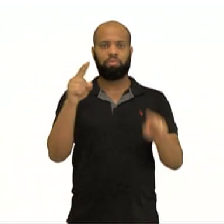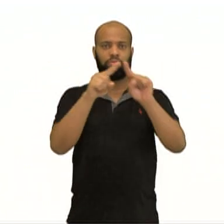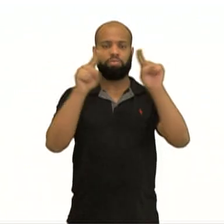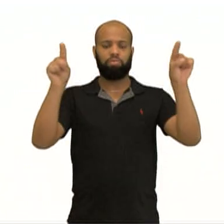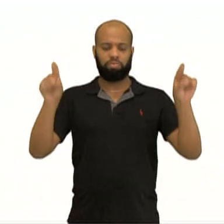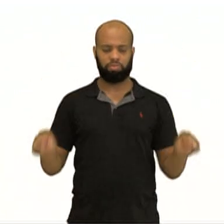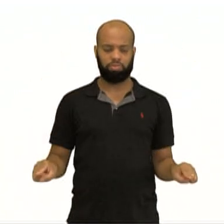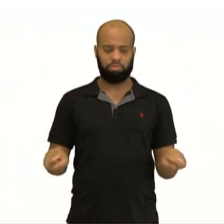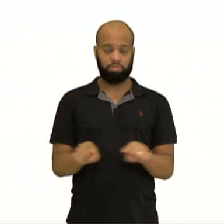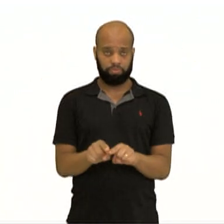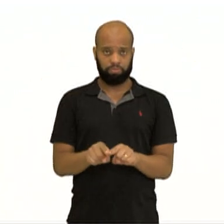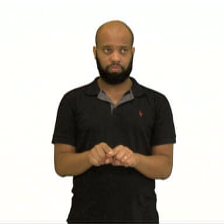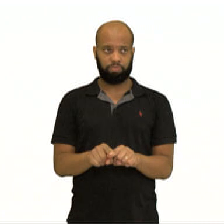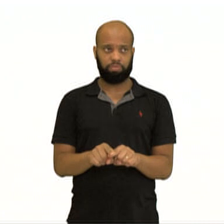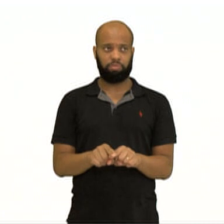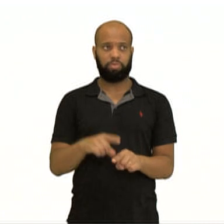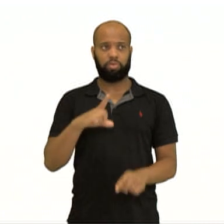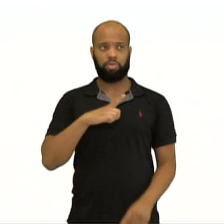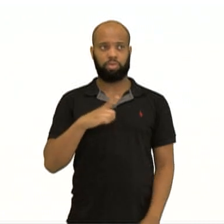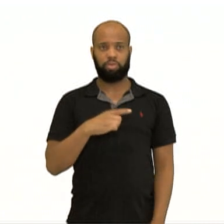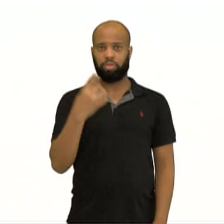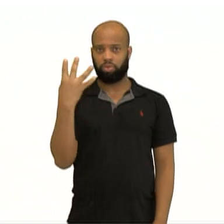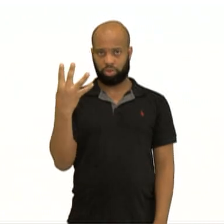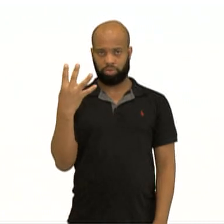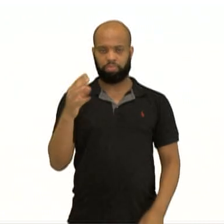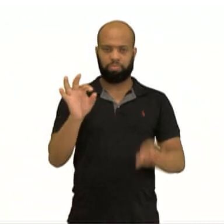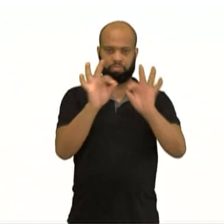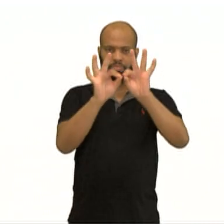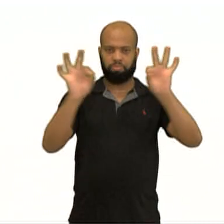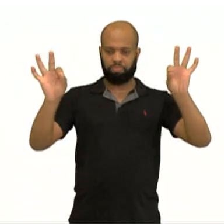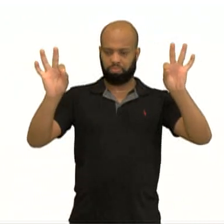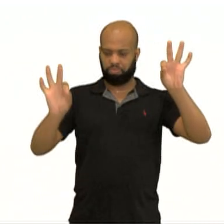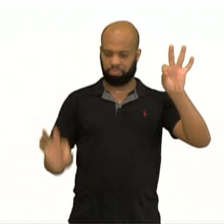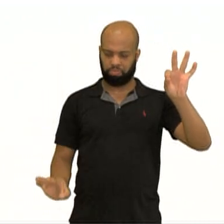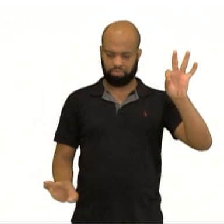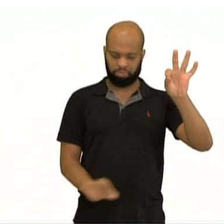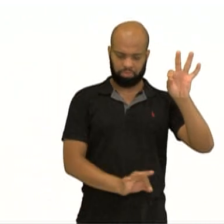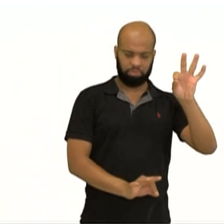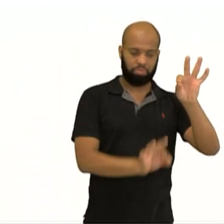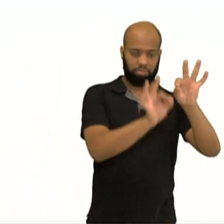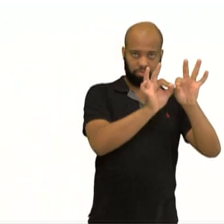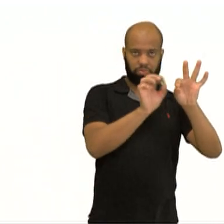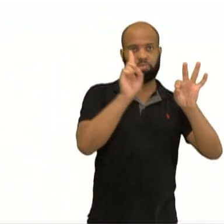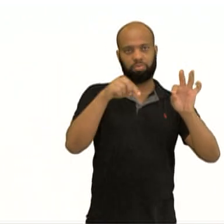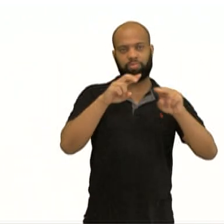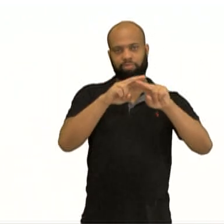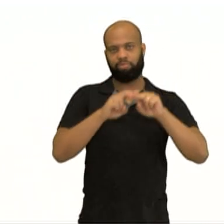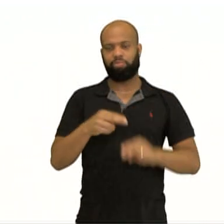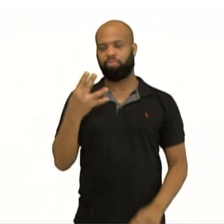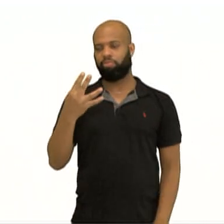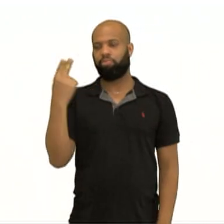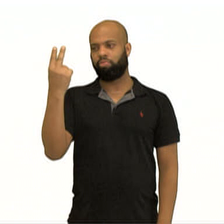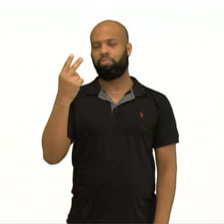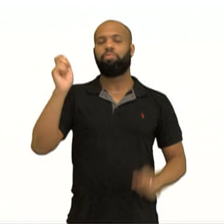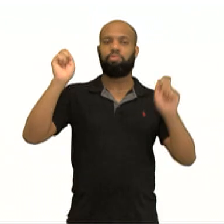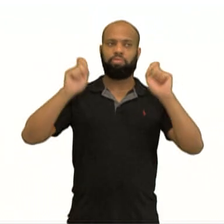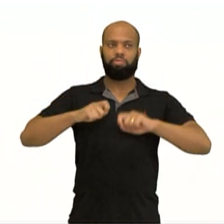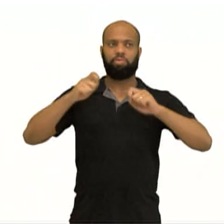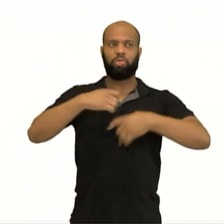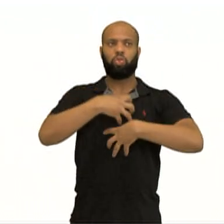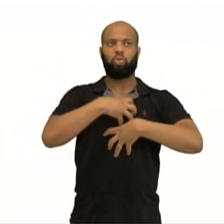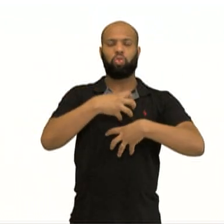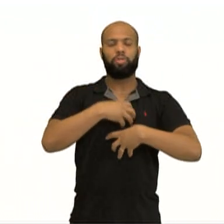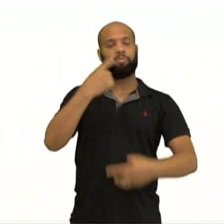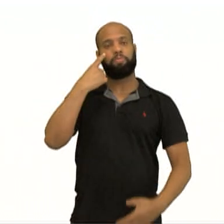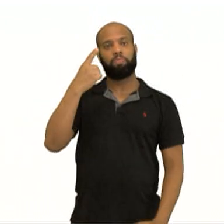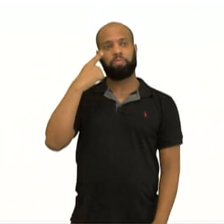quadrado de 4 por 4, né? Então, 4 ao quadrado é como eu leio